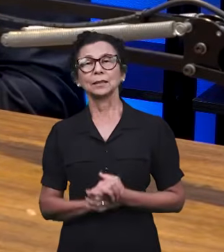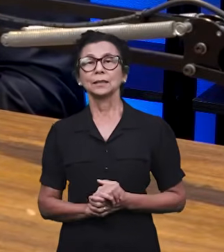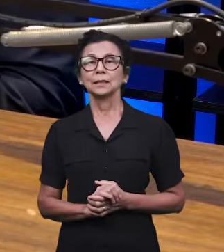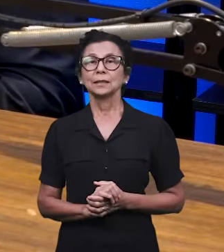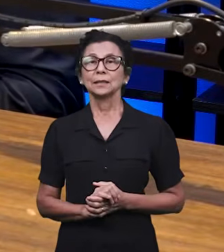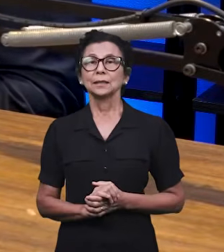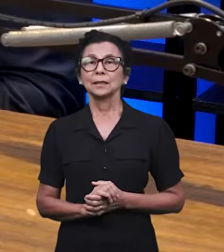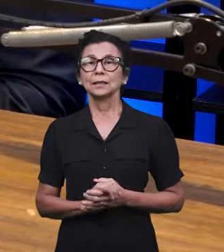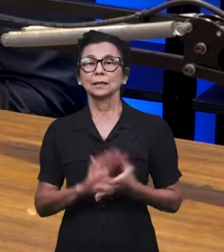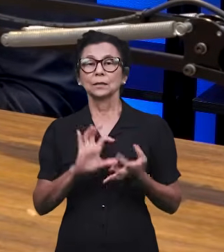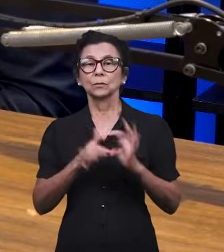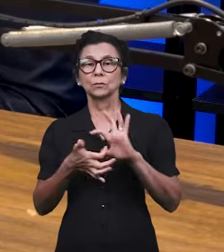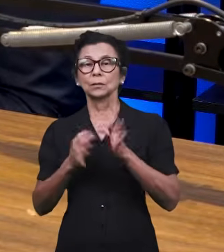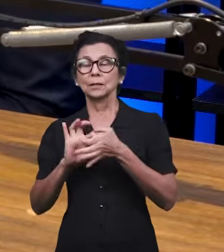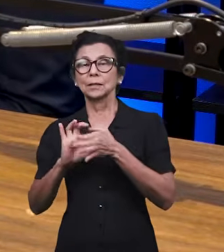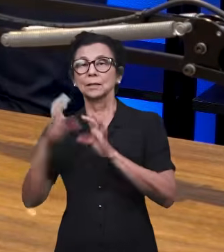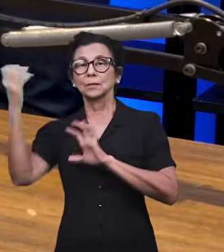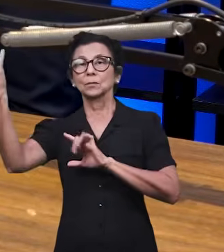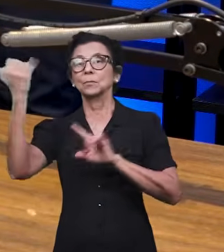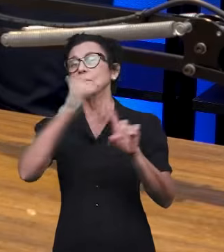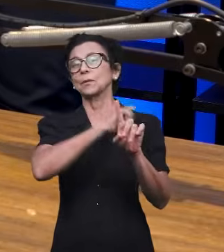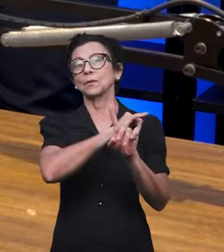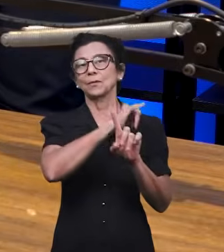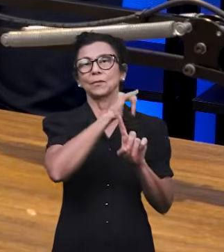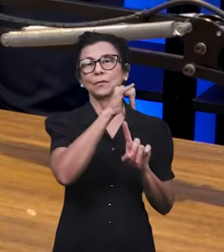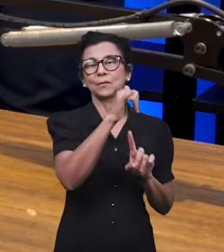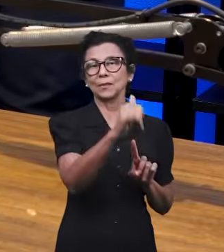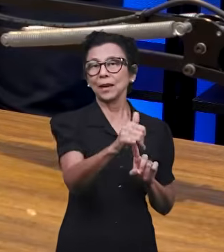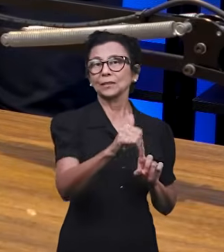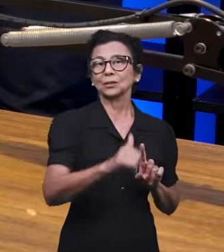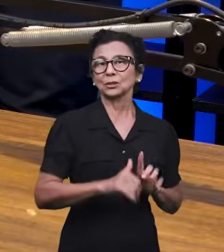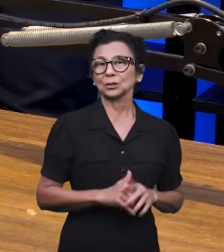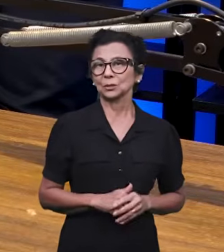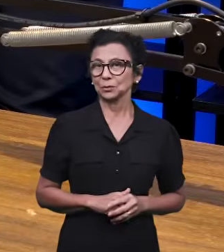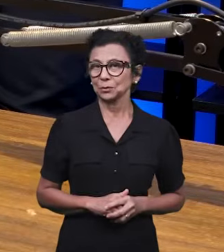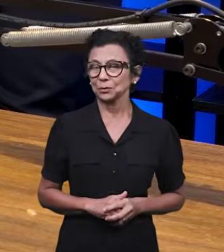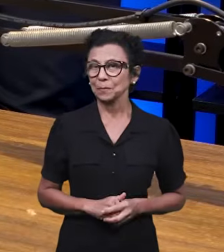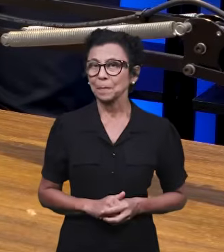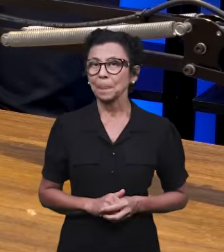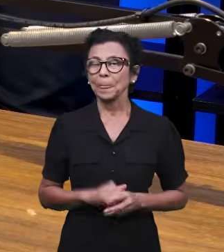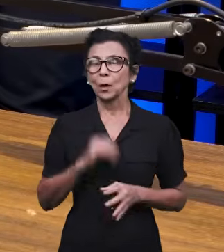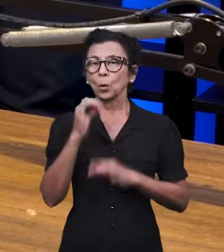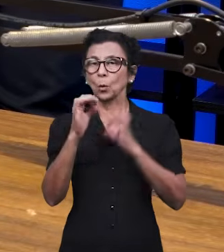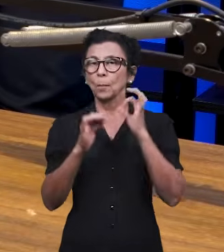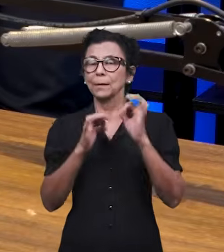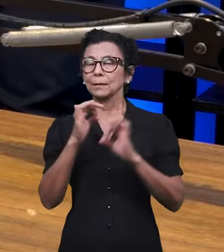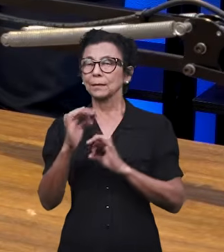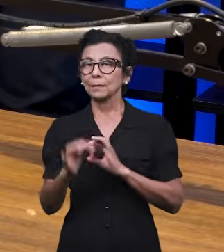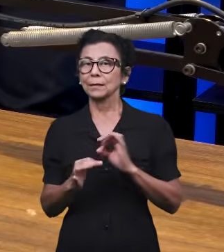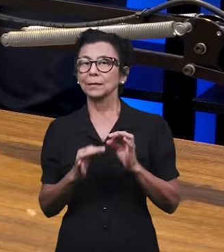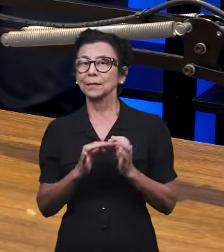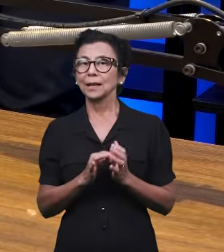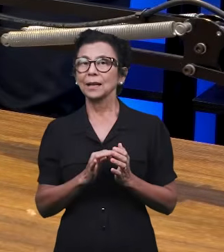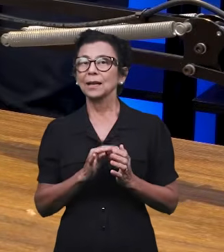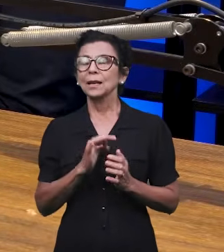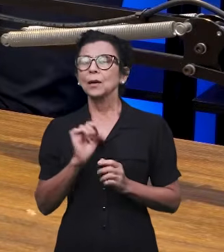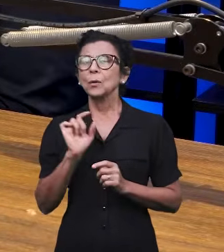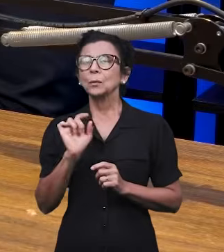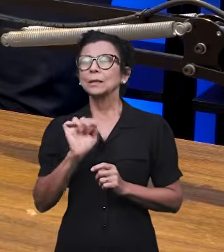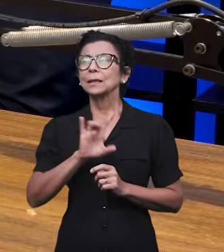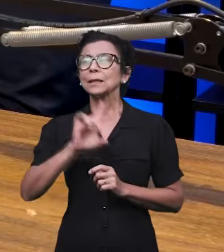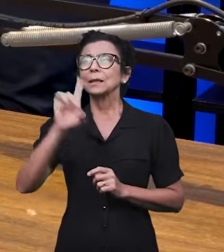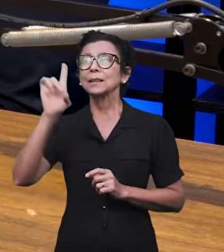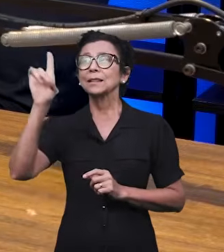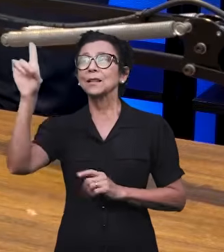profético, nós vamos poder falar aqui também daquilo que ele projetou para a nossa vida de vida